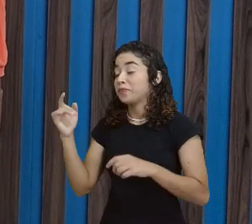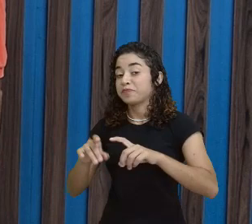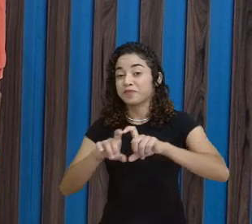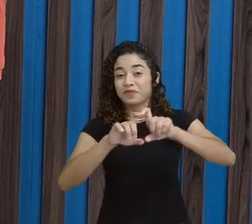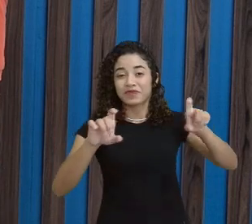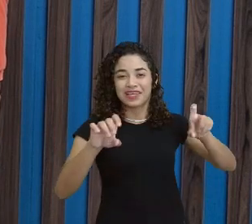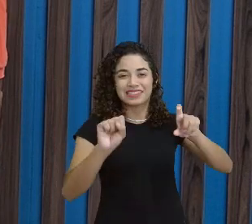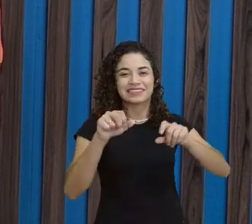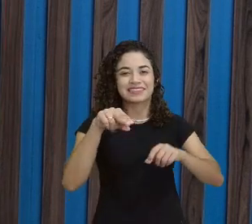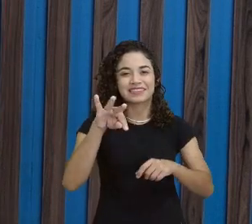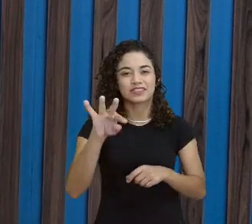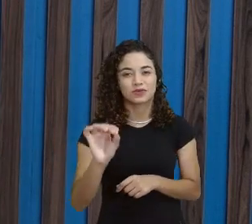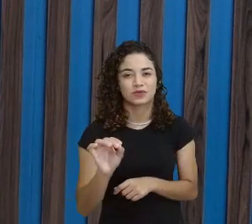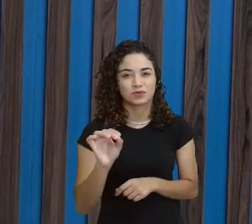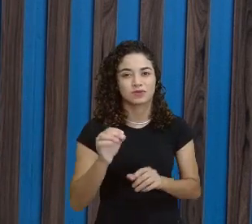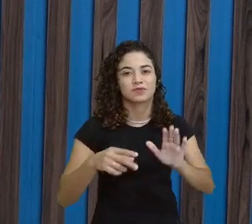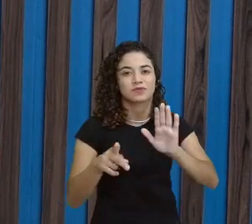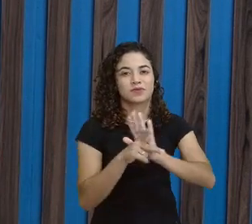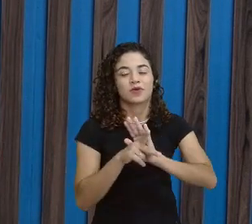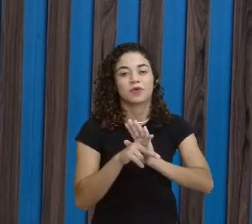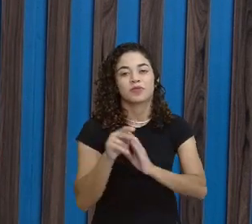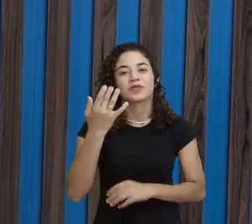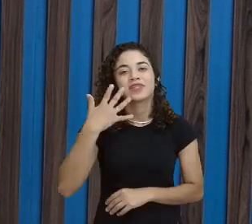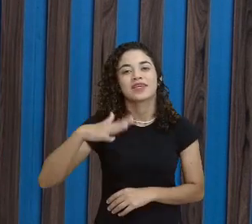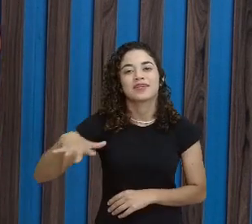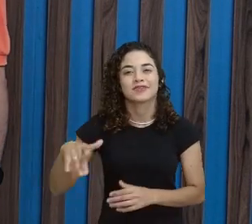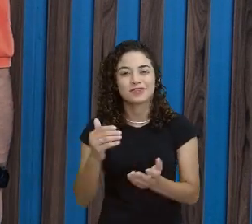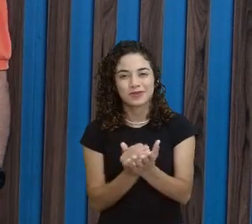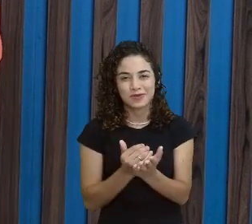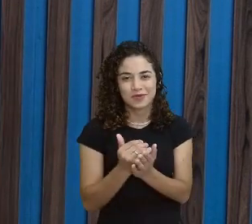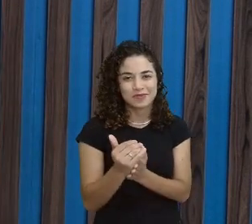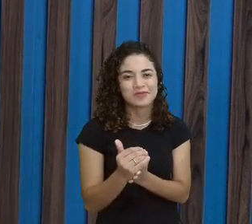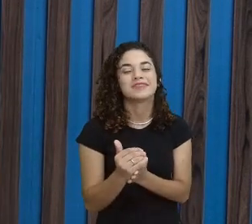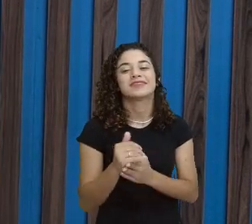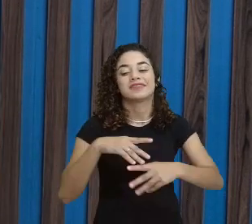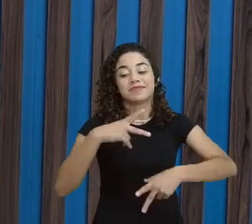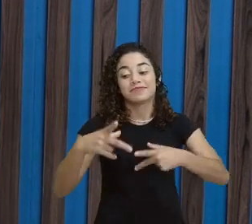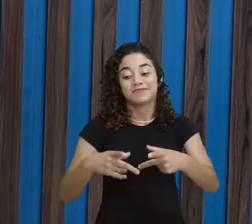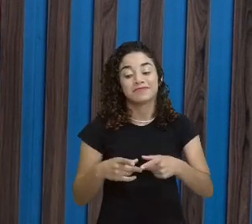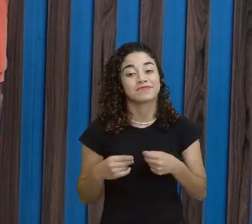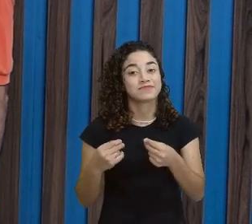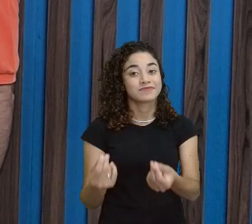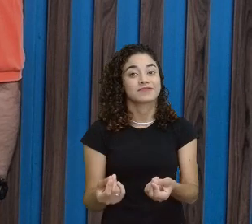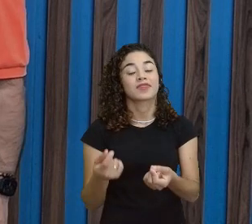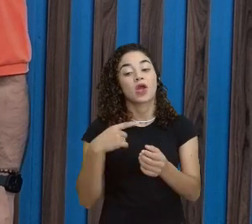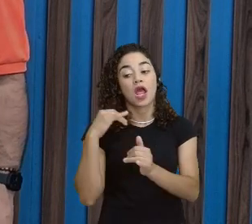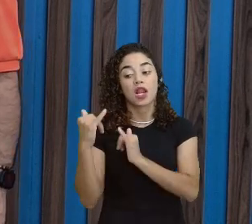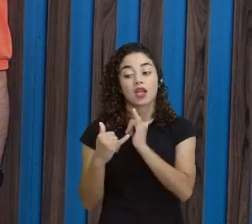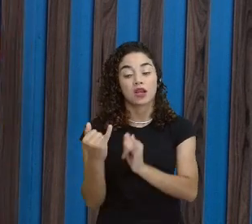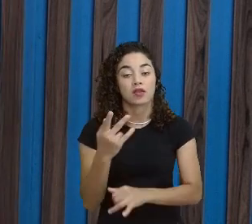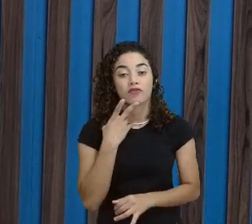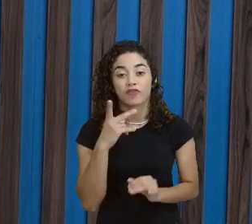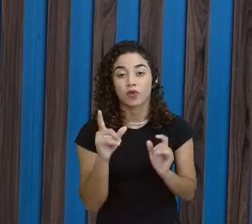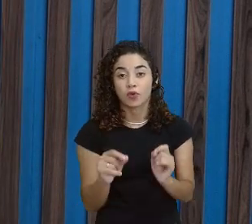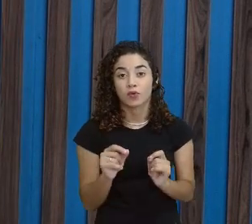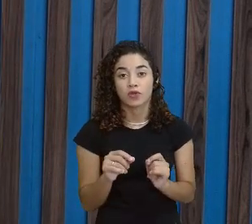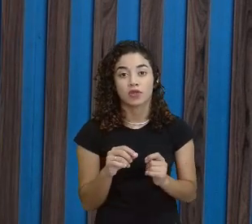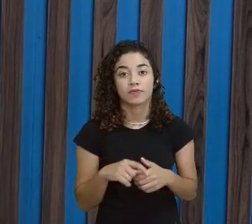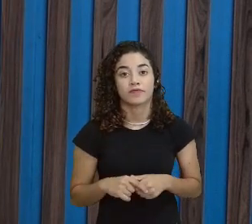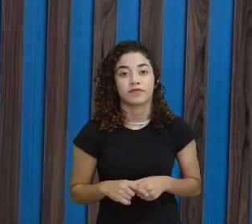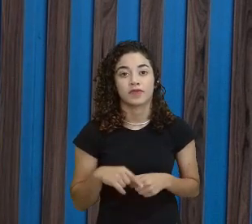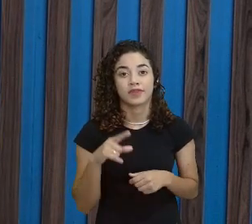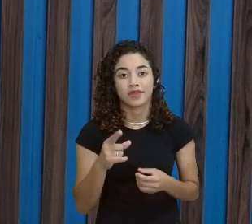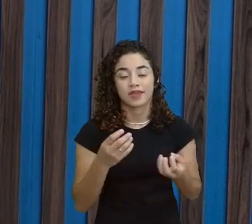crianças. Aí, ó, começa aqui, ó, a história, ó, dos presentes, né, para as crianças. E a lenda fala que ele deu um dote a